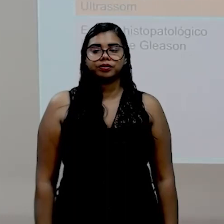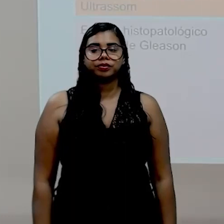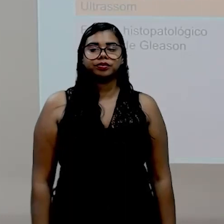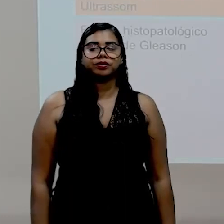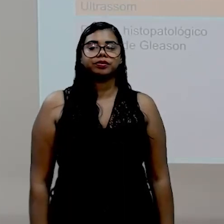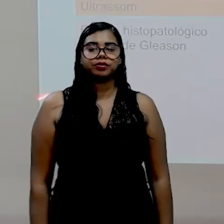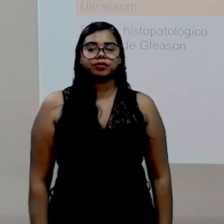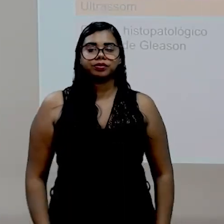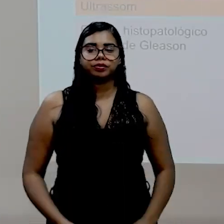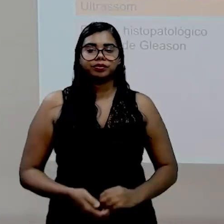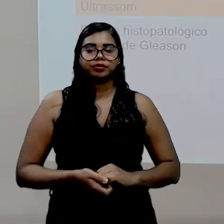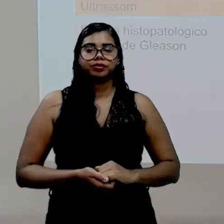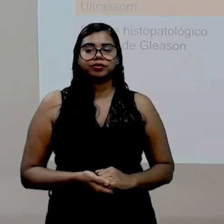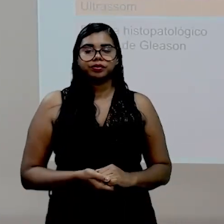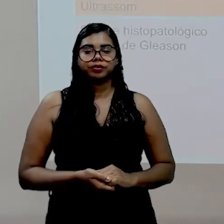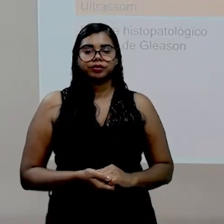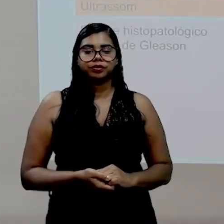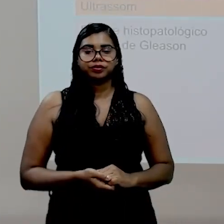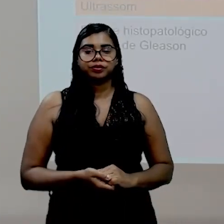Um